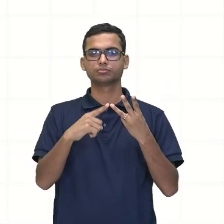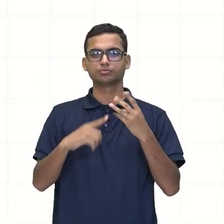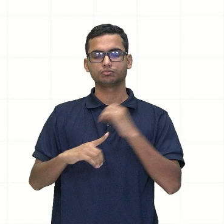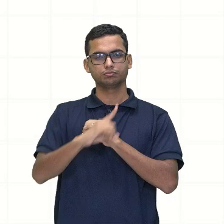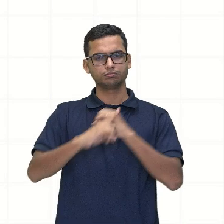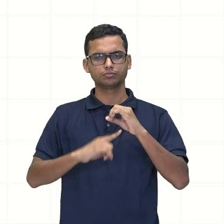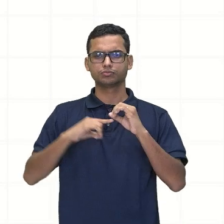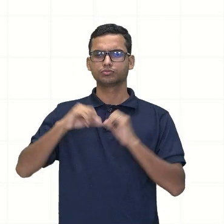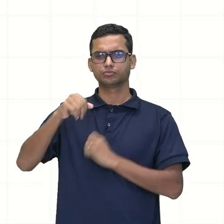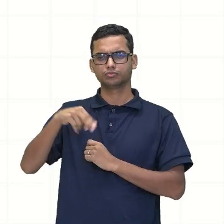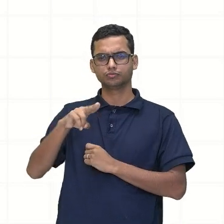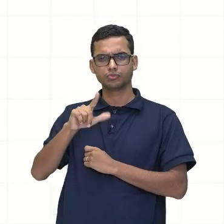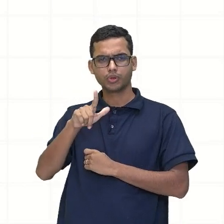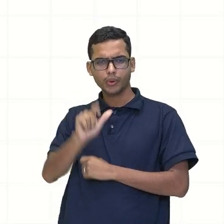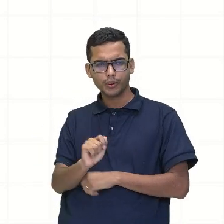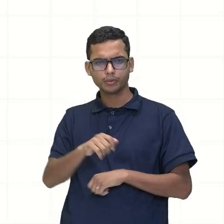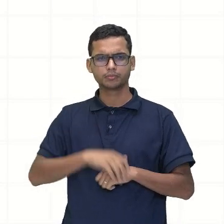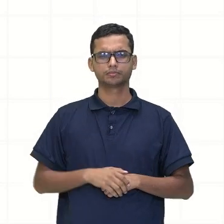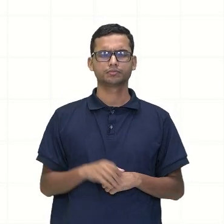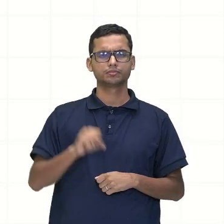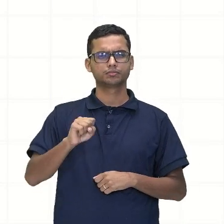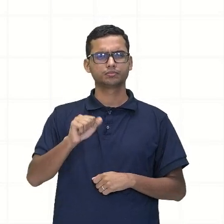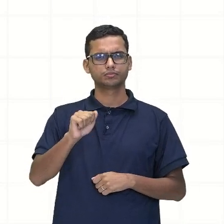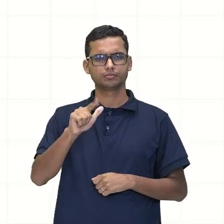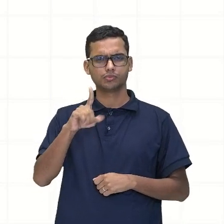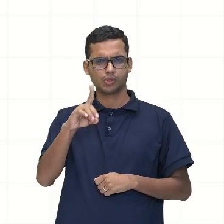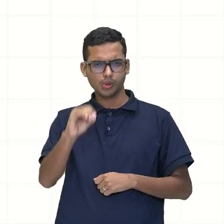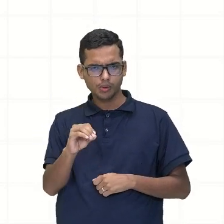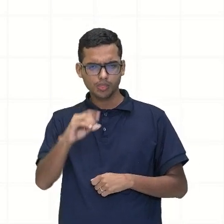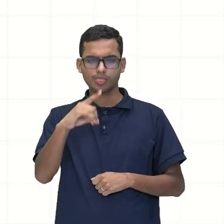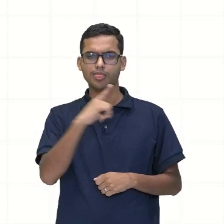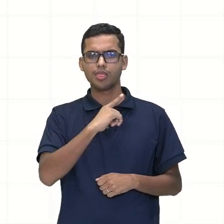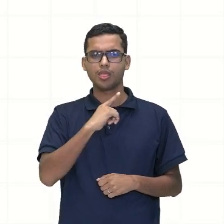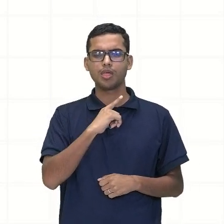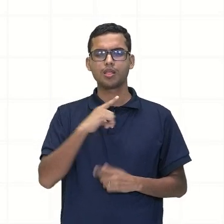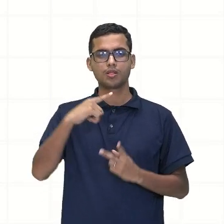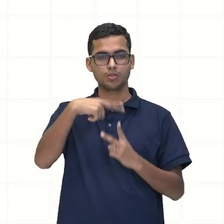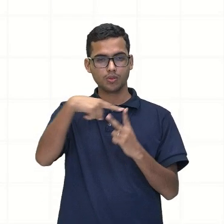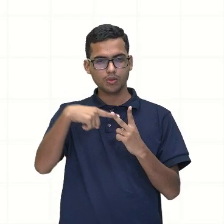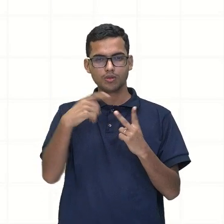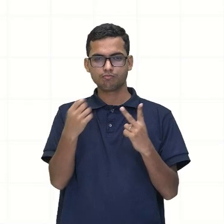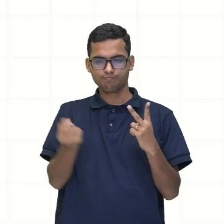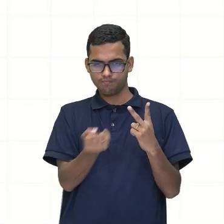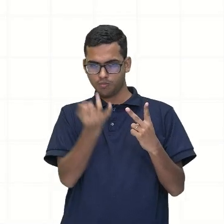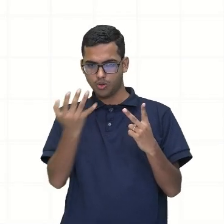saldo? Saldo é quando você tem ali duas quantidades e você precisa ali,